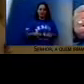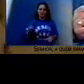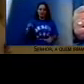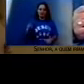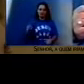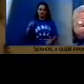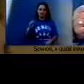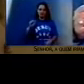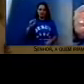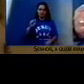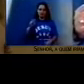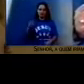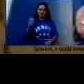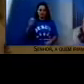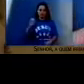ela.